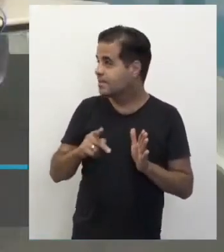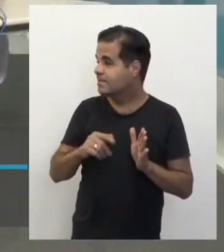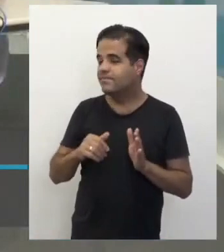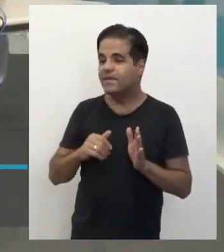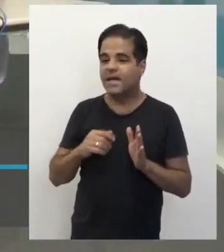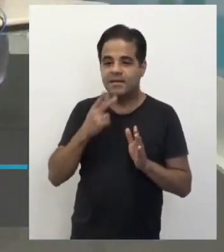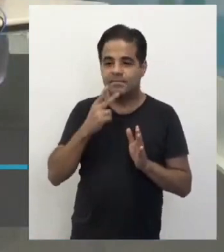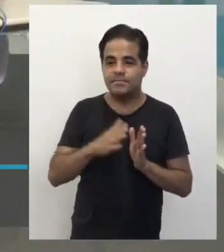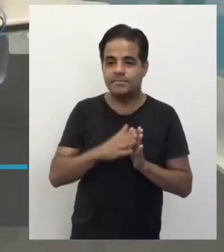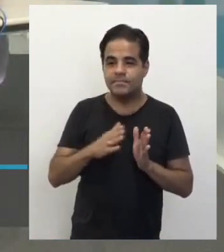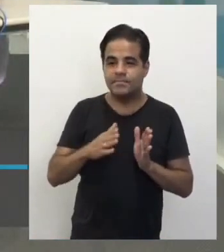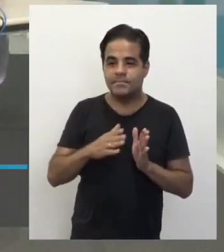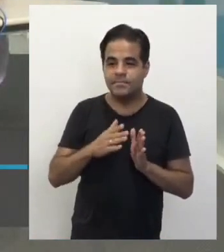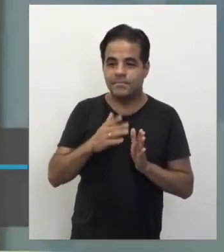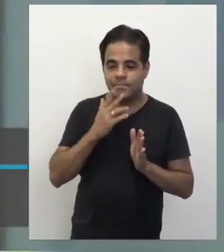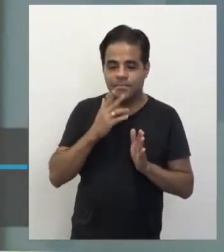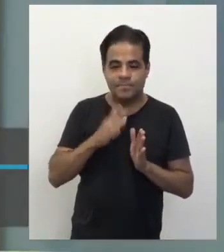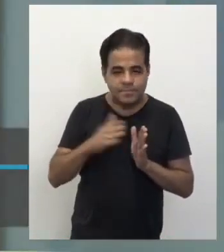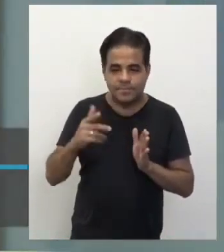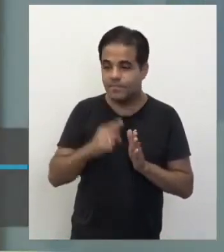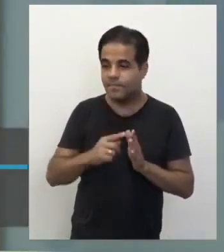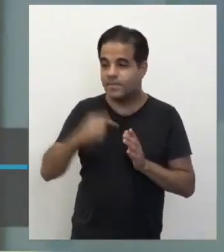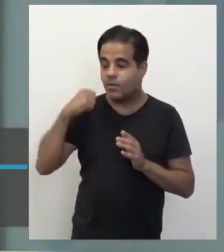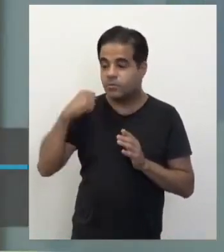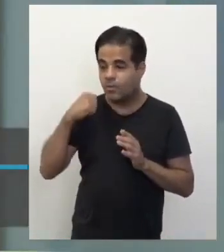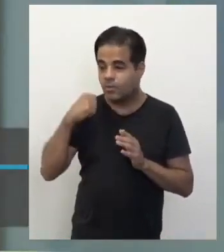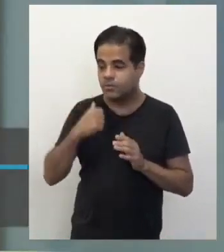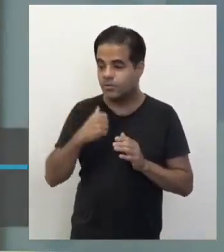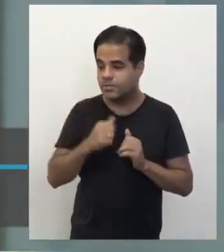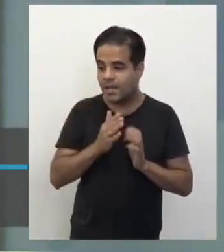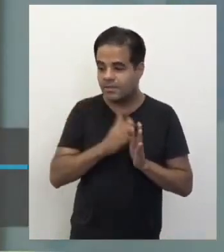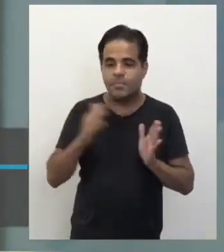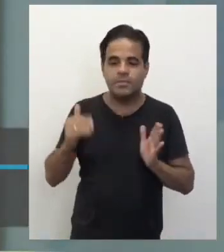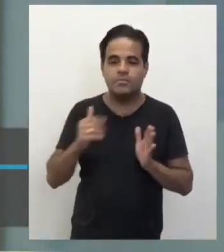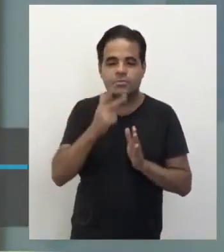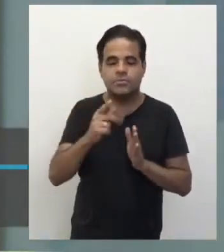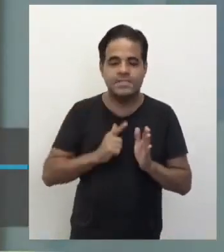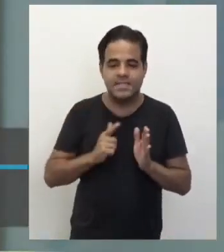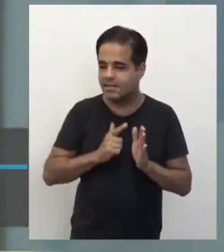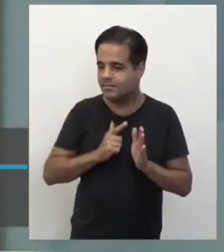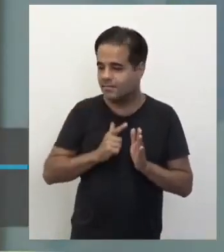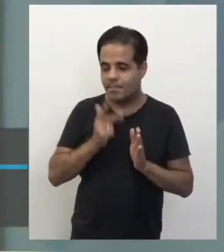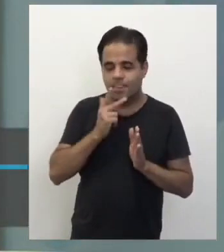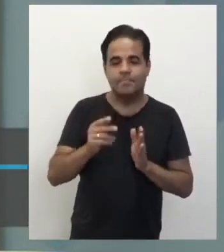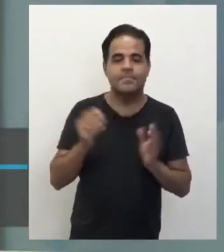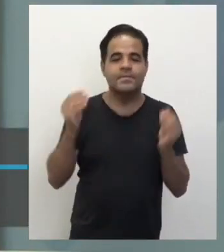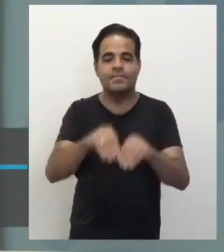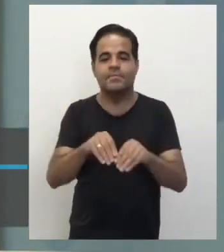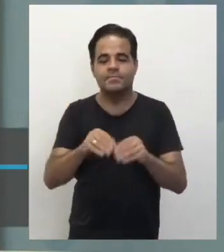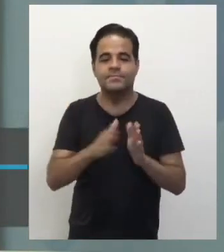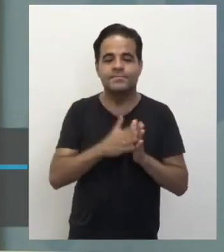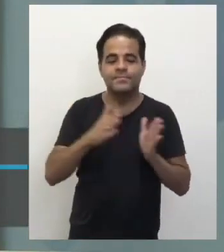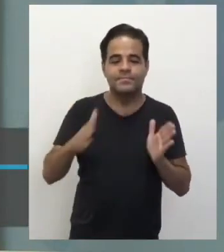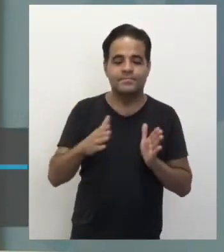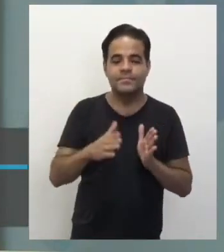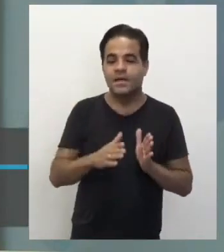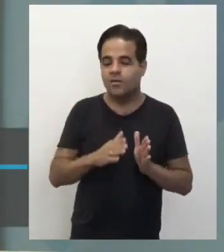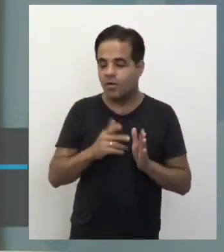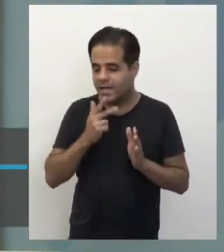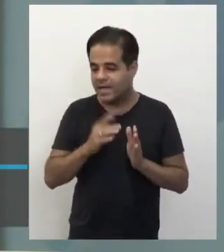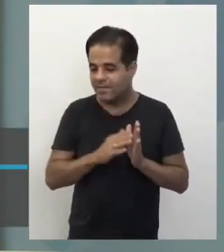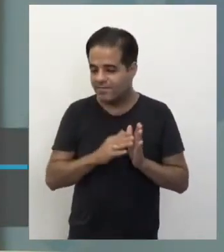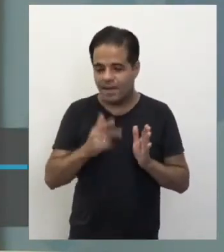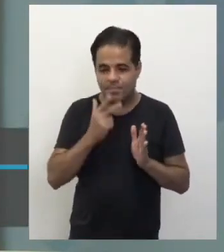parabéns. Guerreiros, muito bem. Os professores também que estão aqui valentes conosco. A Proelaine, né? Boa tarde, Proelaine de Sociologia e Filosofia